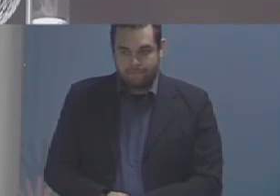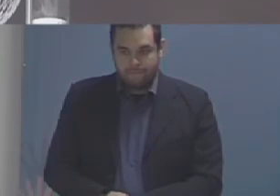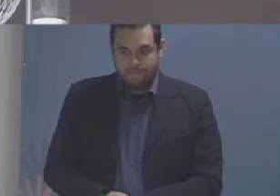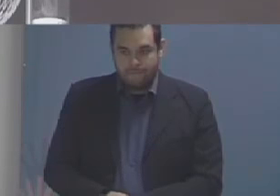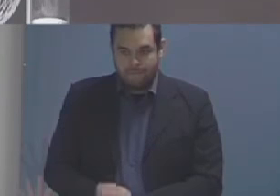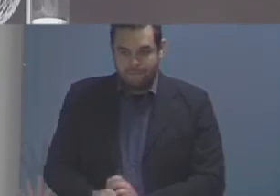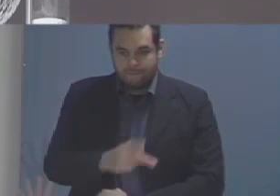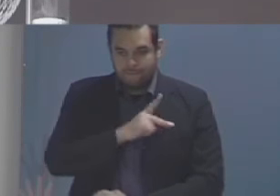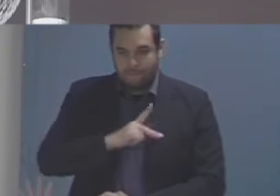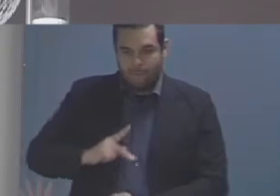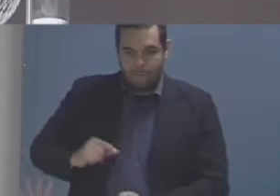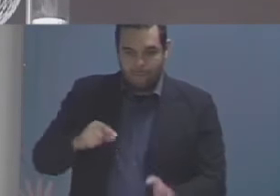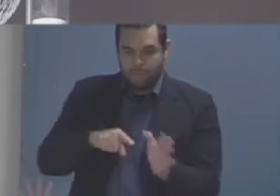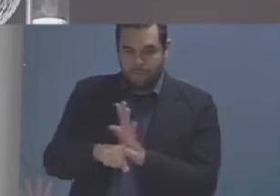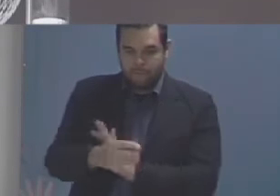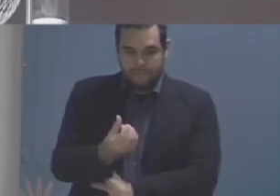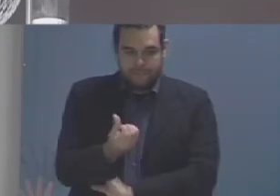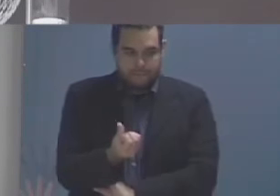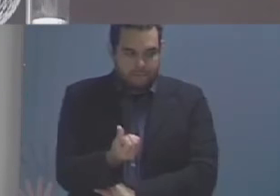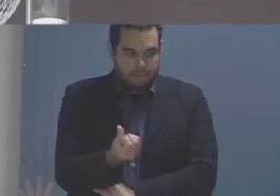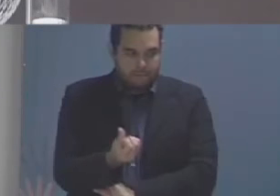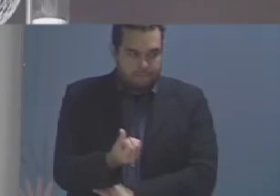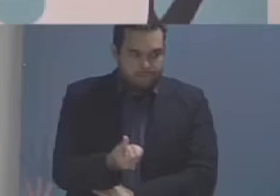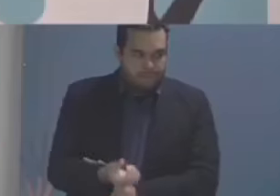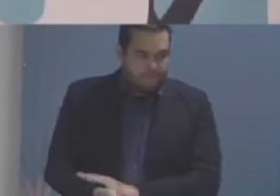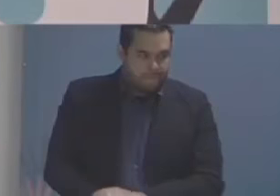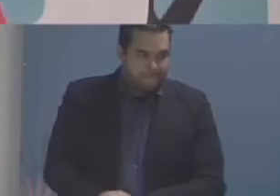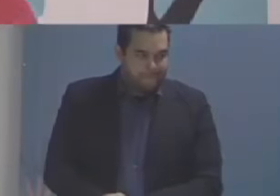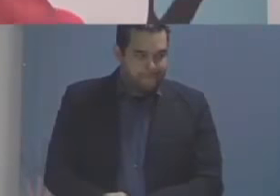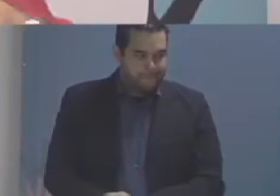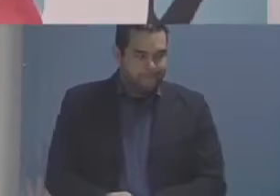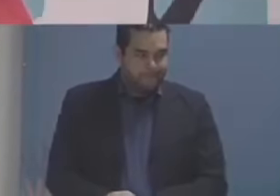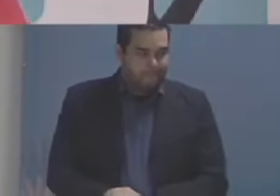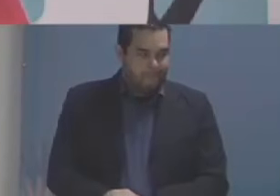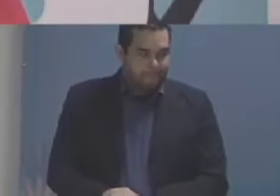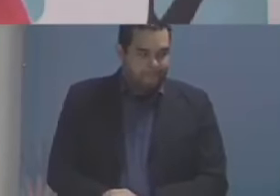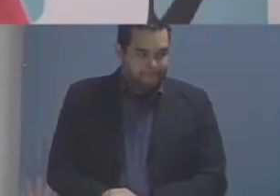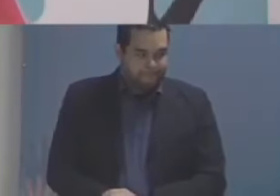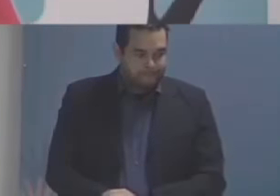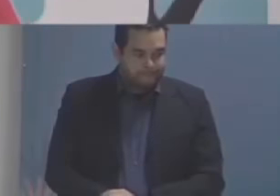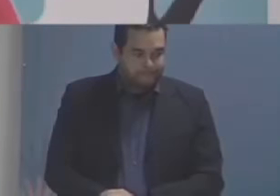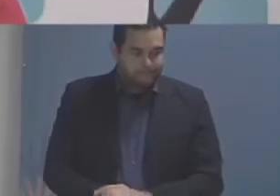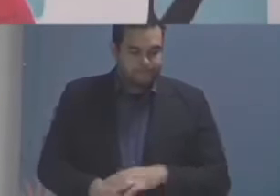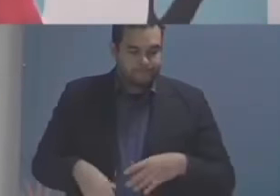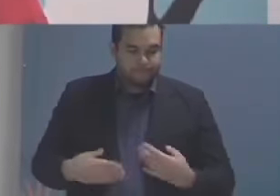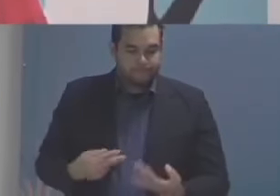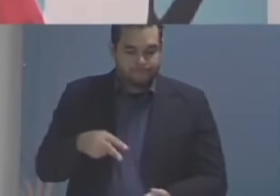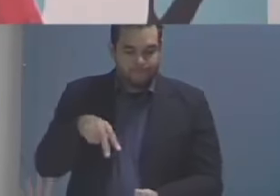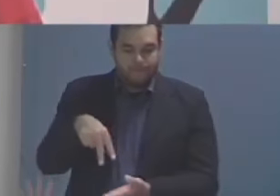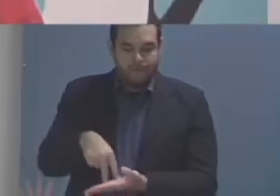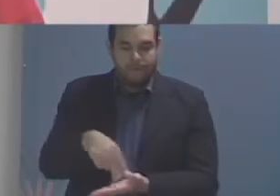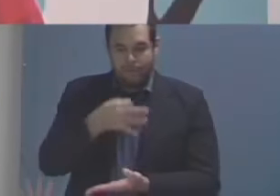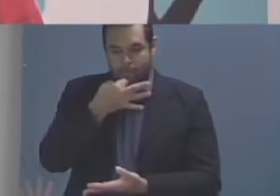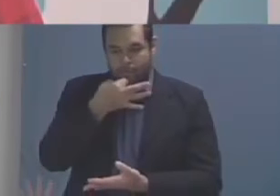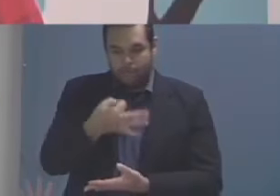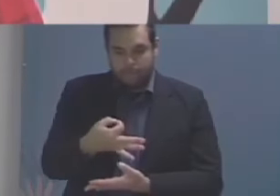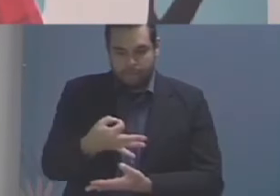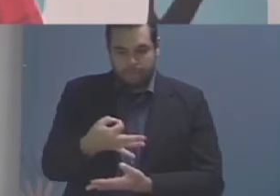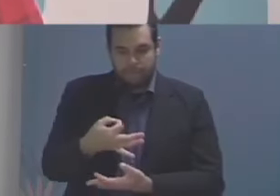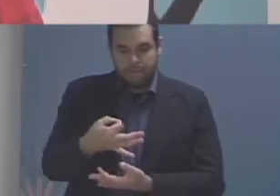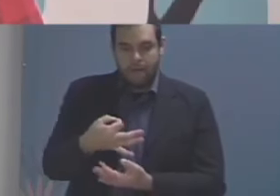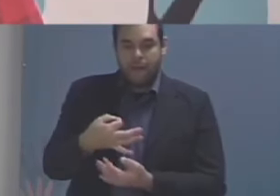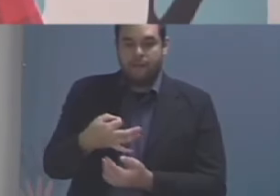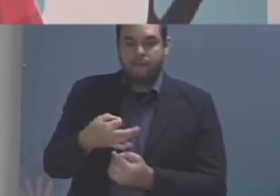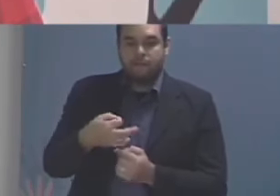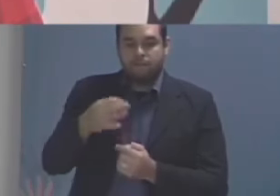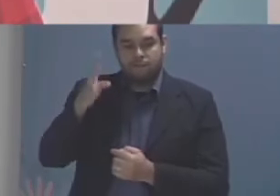Presidente, a pergunta número 6. 6. qual o posicionamento das chapas sobre o